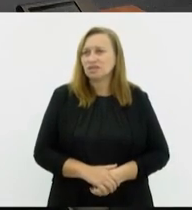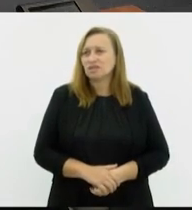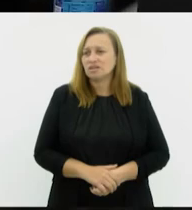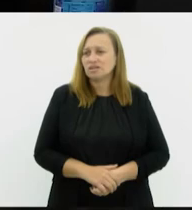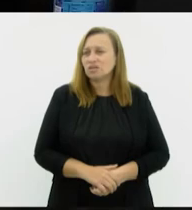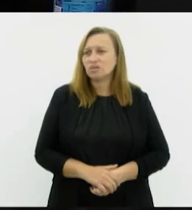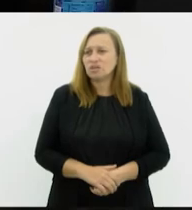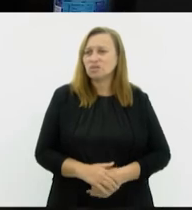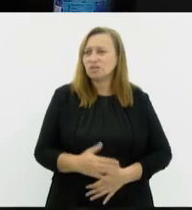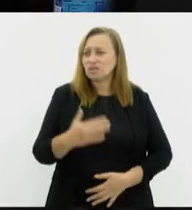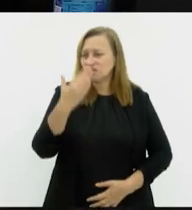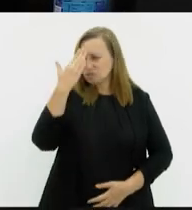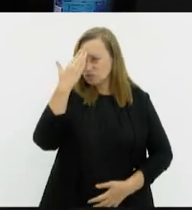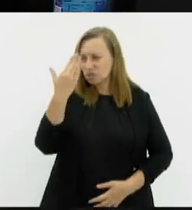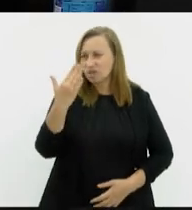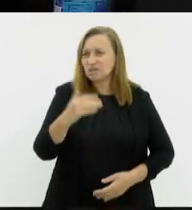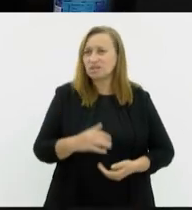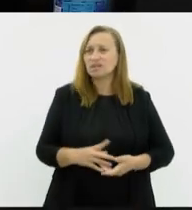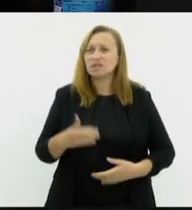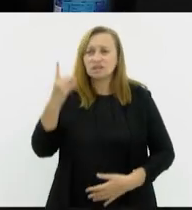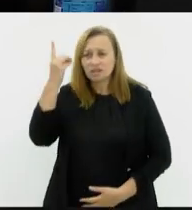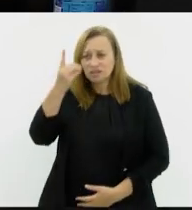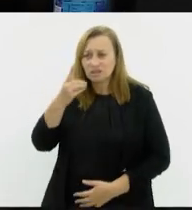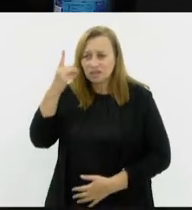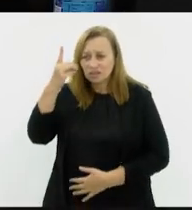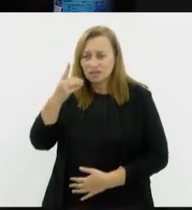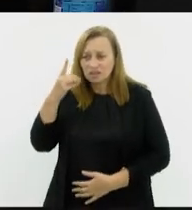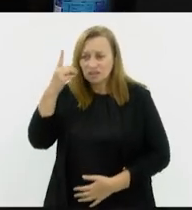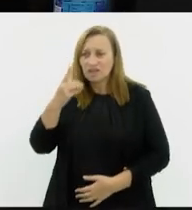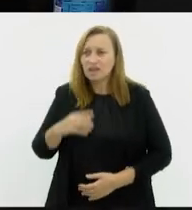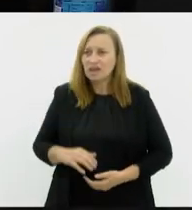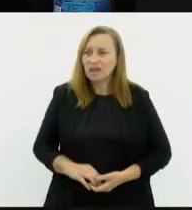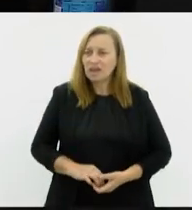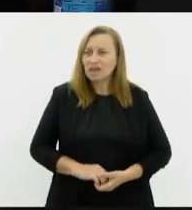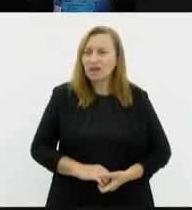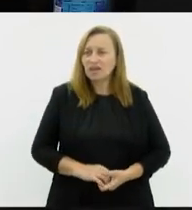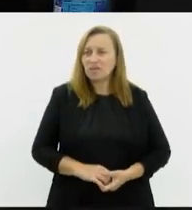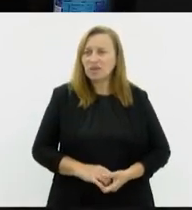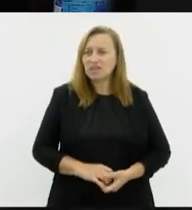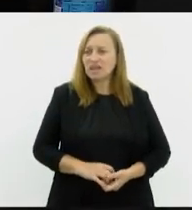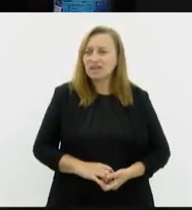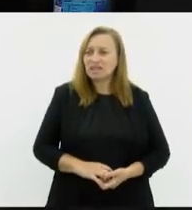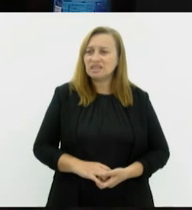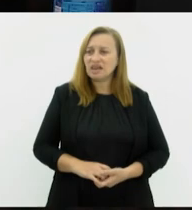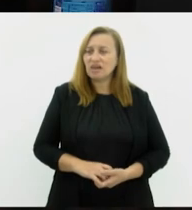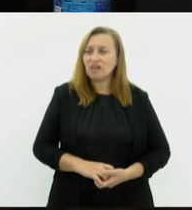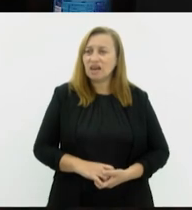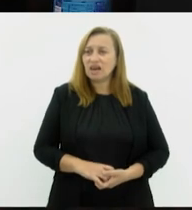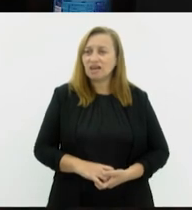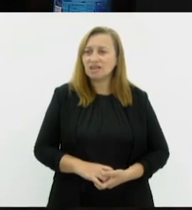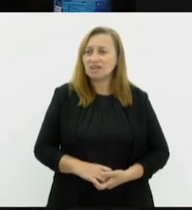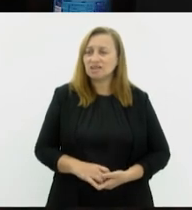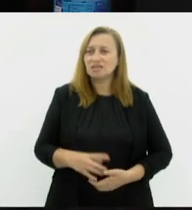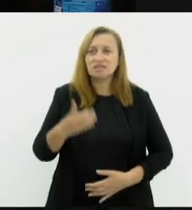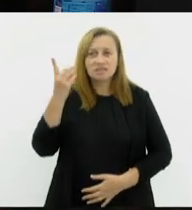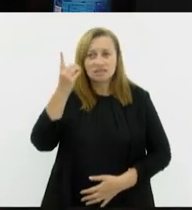Muito obrigado, deputado Renan Jordi. Próximo orador aqui, o nosso nobre